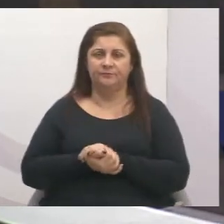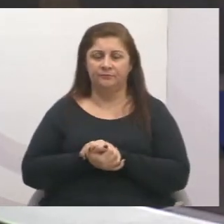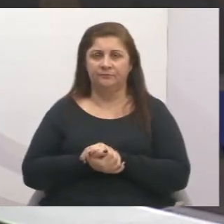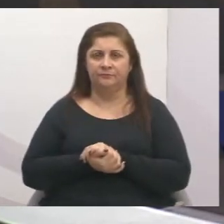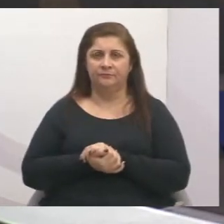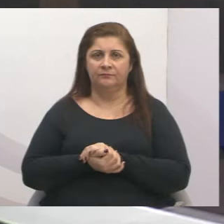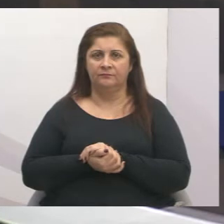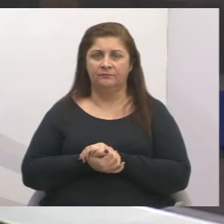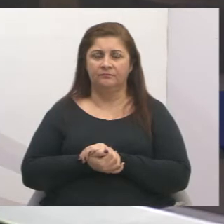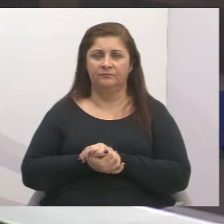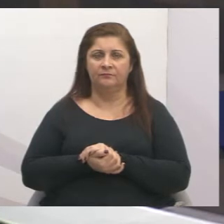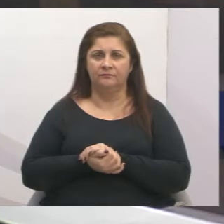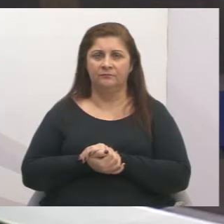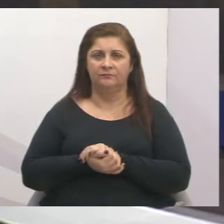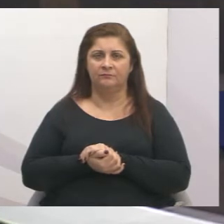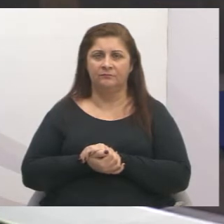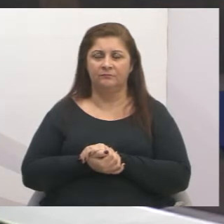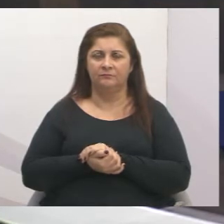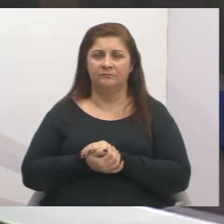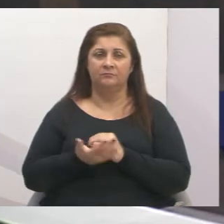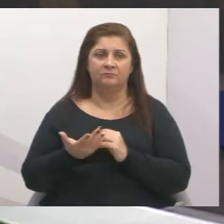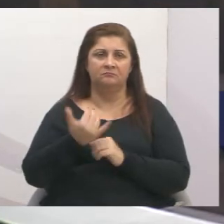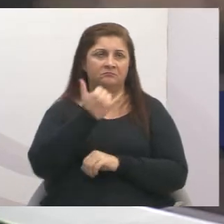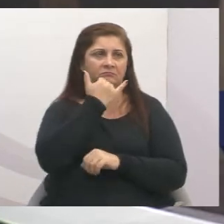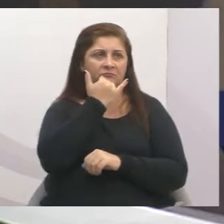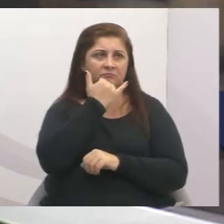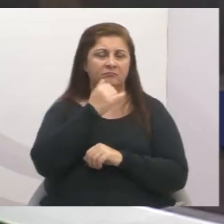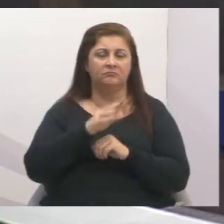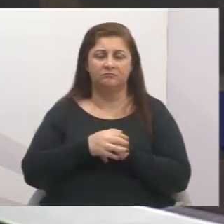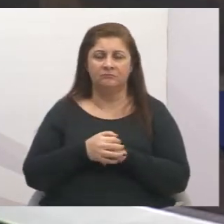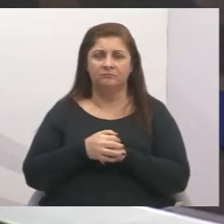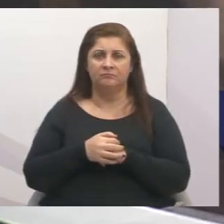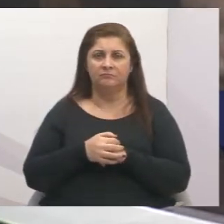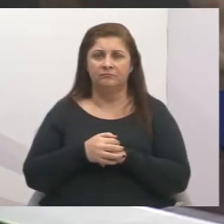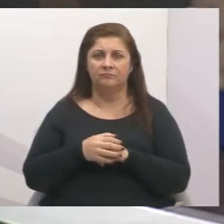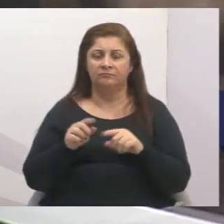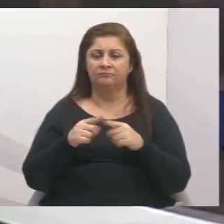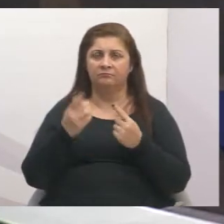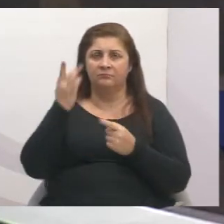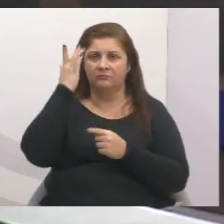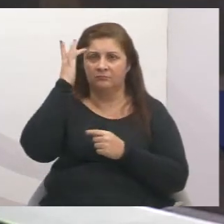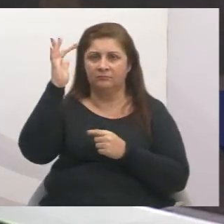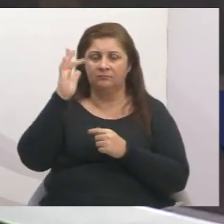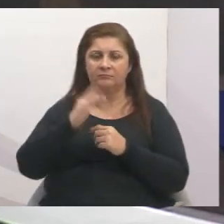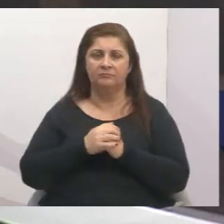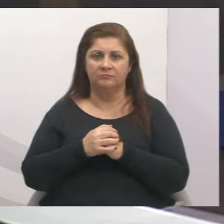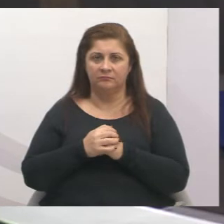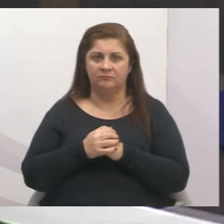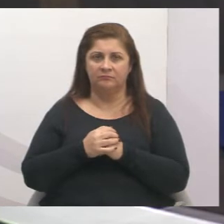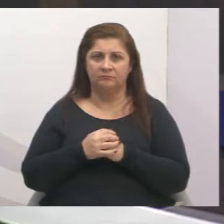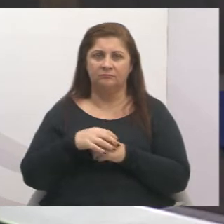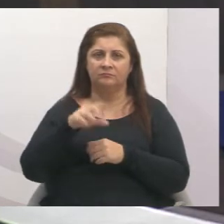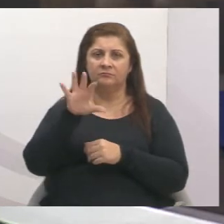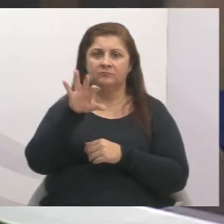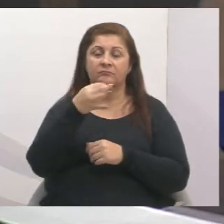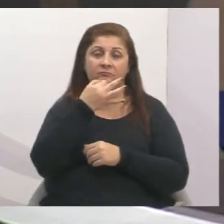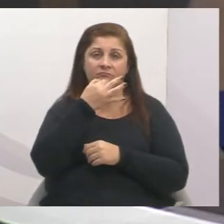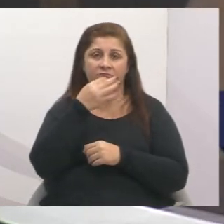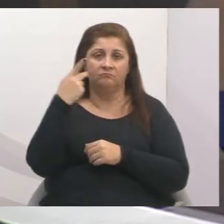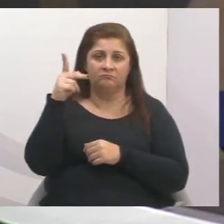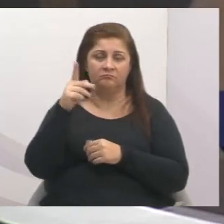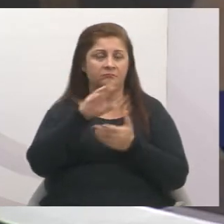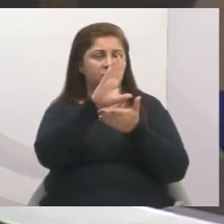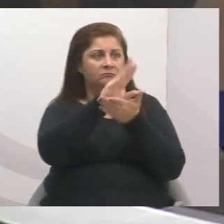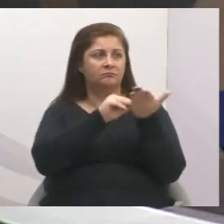que já aposentaram. Então, eu peço desculpa aos aposentados, aos servidores, que a minha decisão será